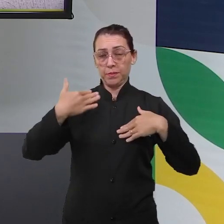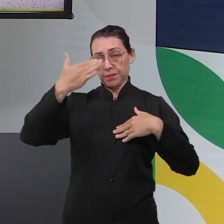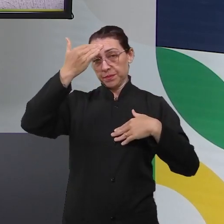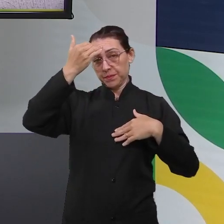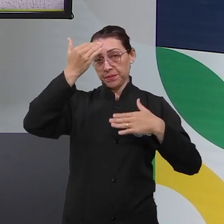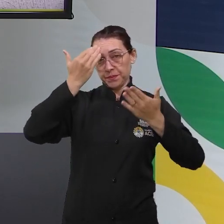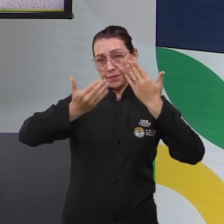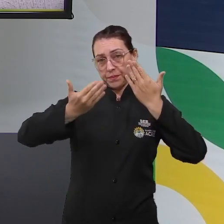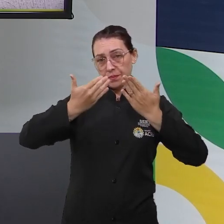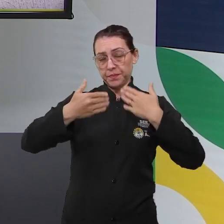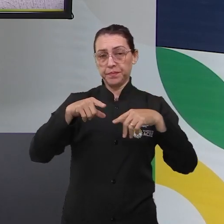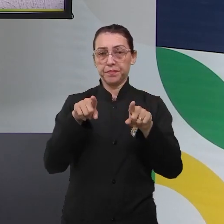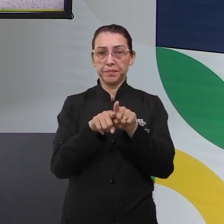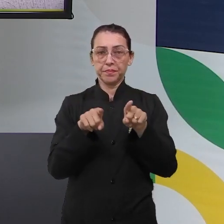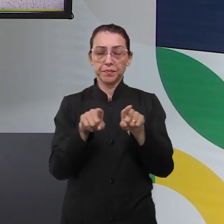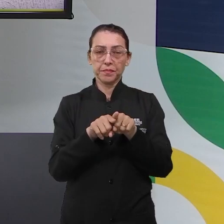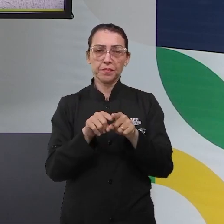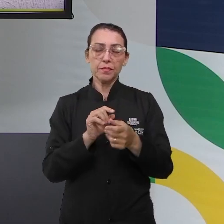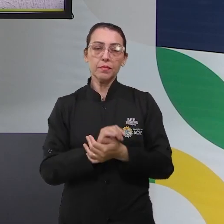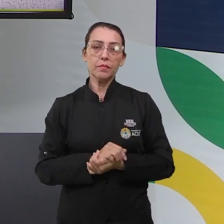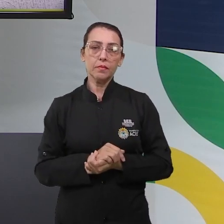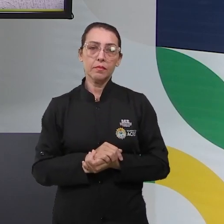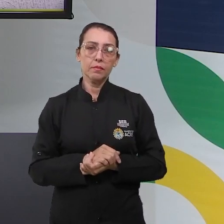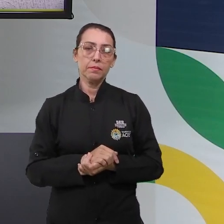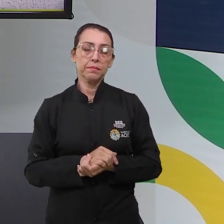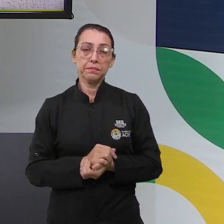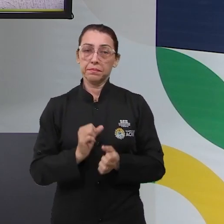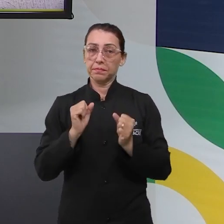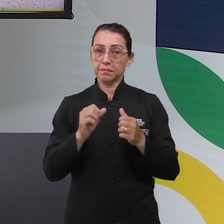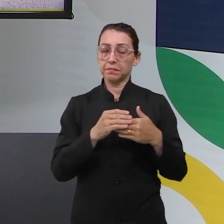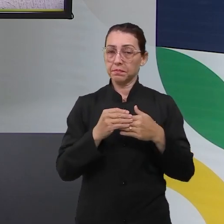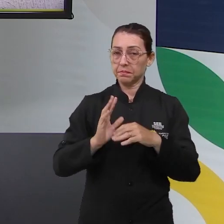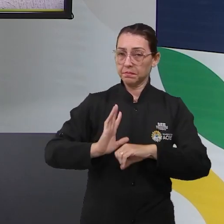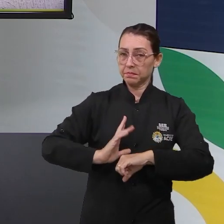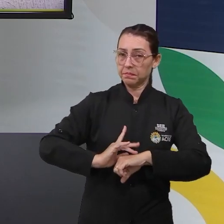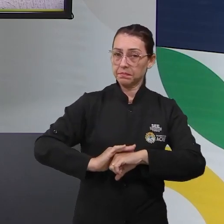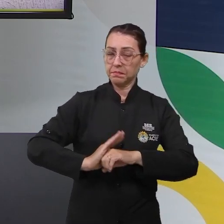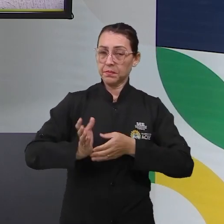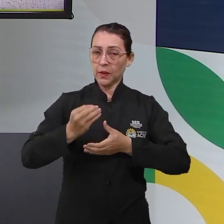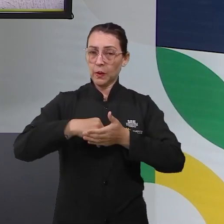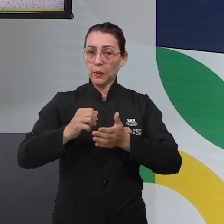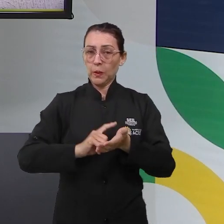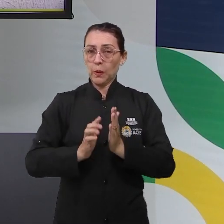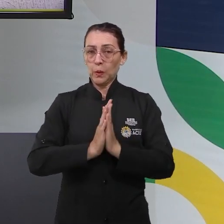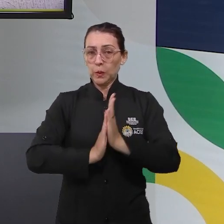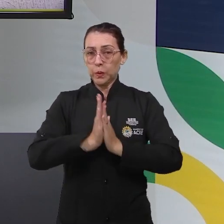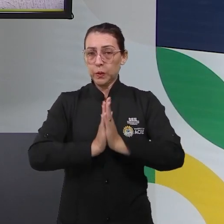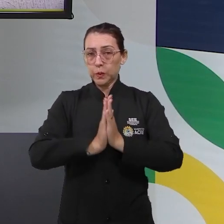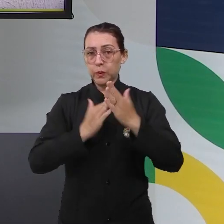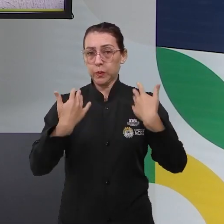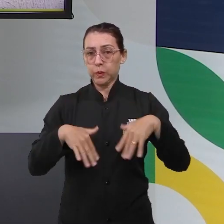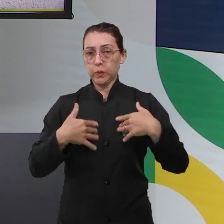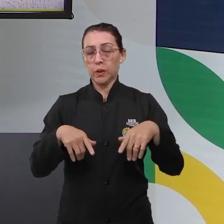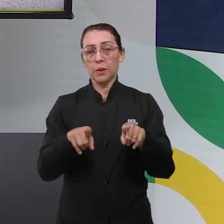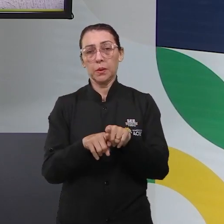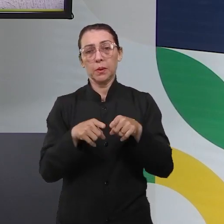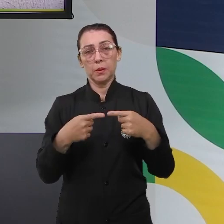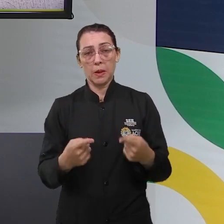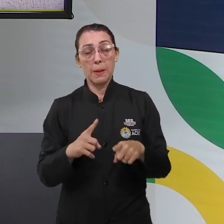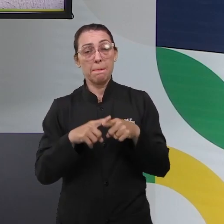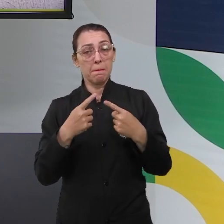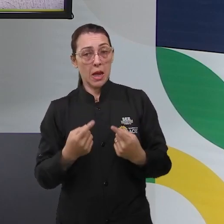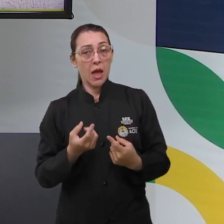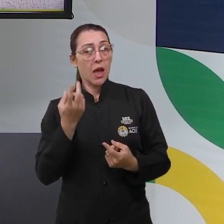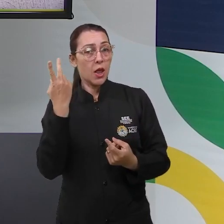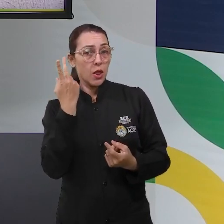Esgotamento psicológico. E também, tá bom, ela pode trazer doenças, estresse, ansiedade. Mas a pressão, de uma forma